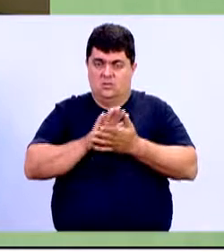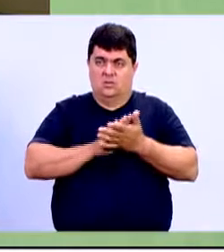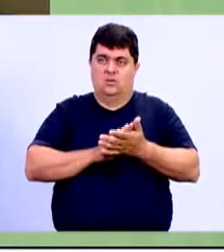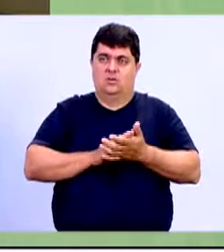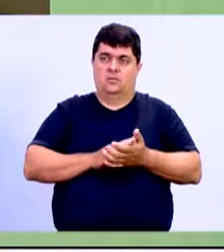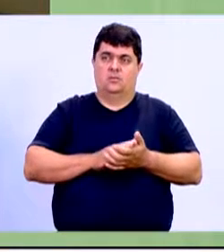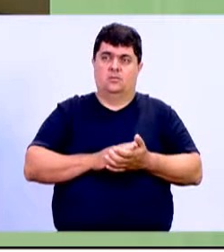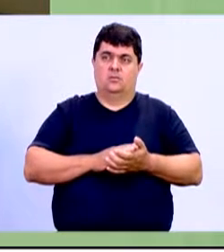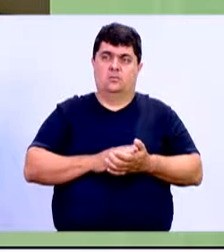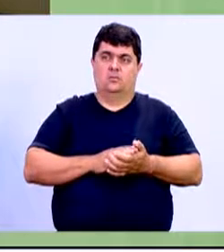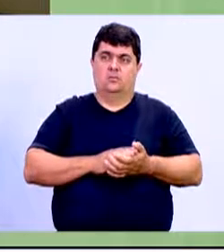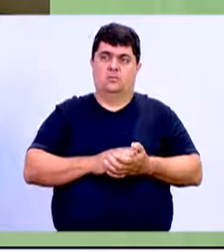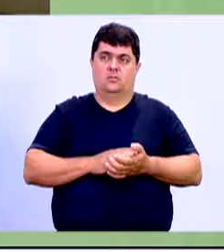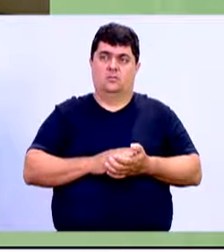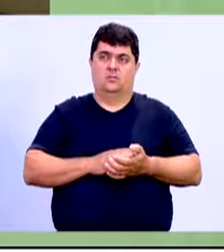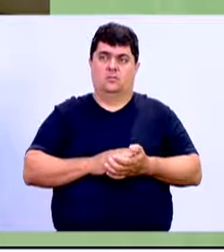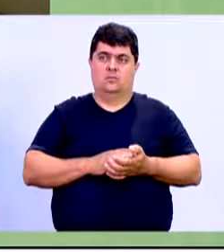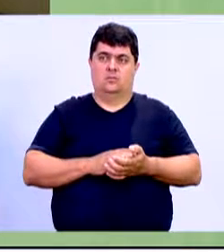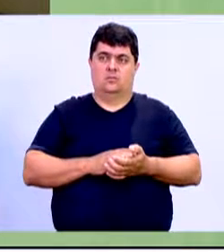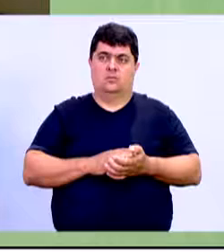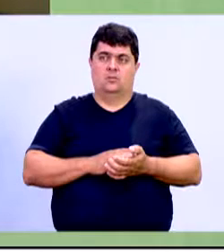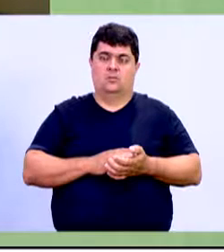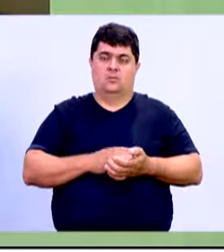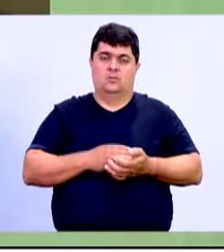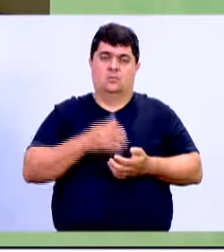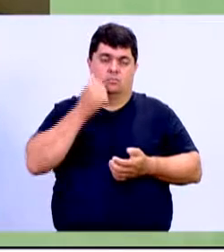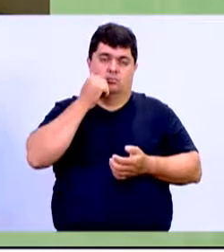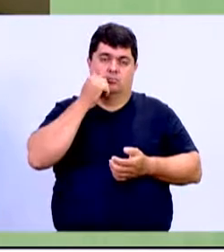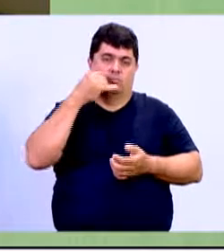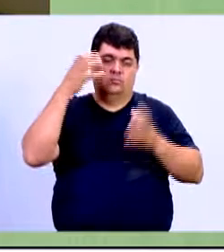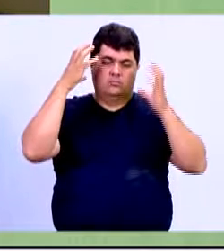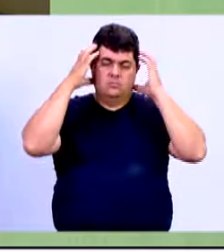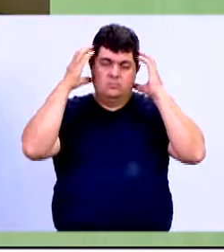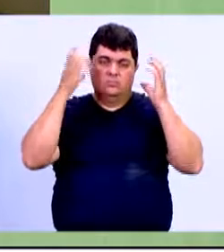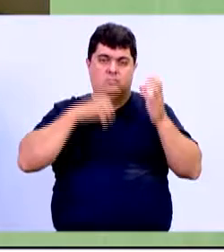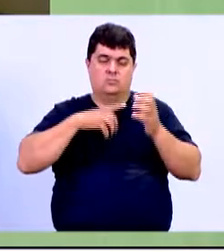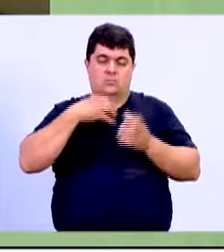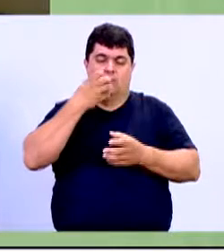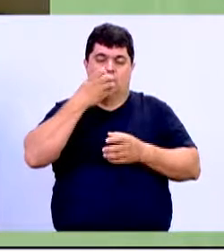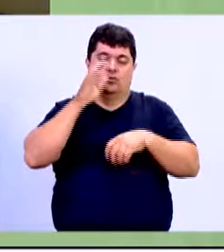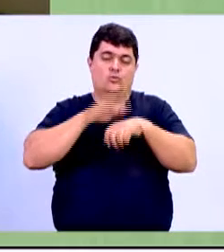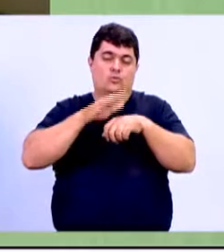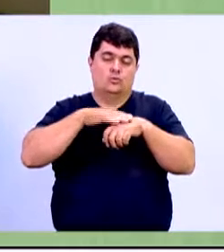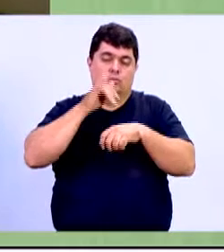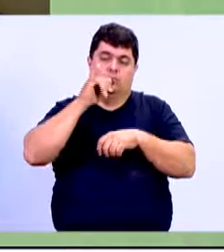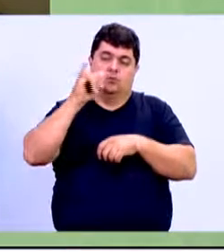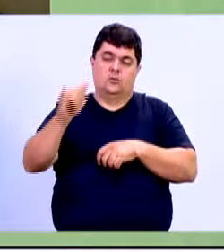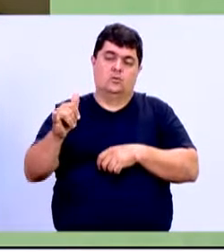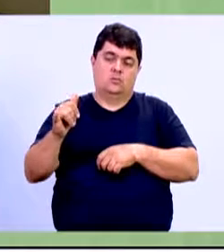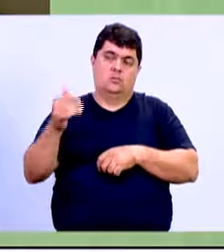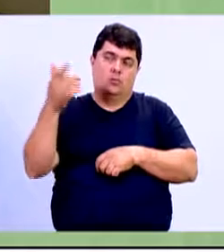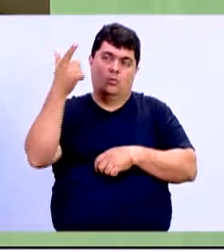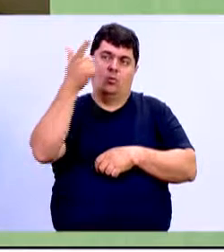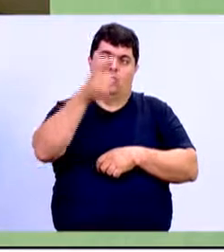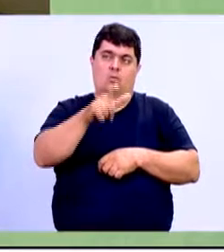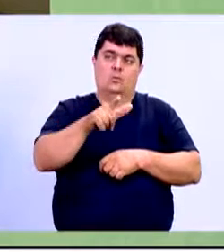acontece? No caso aqui, a atendente, ela passa um rádio para o nível 2. Vejam que aqui,